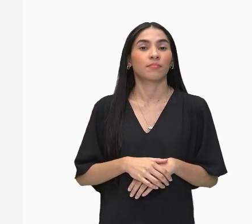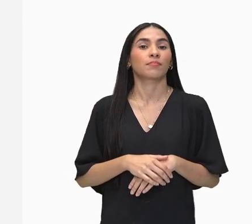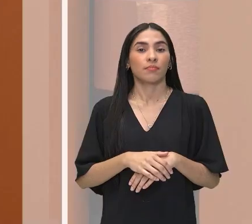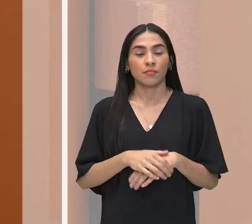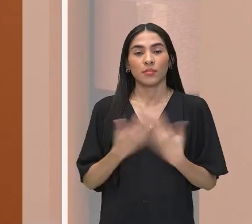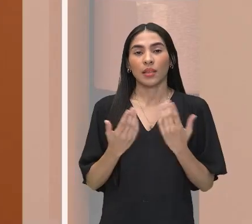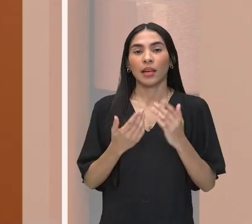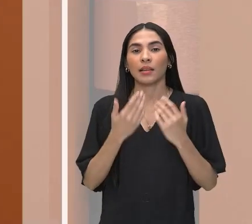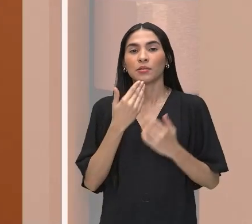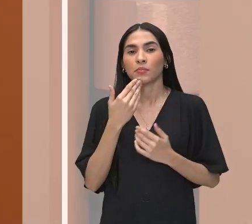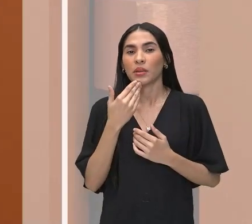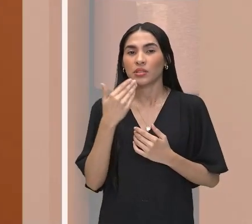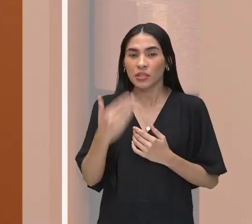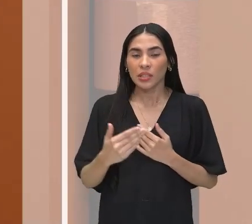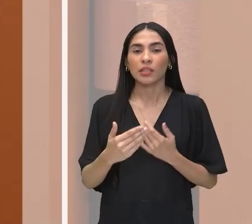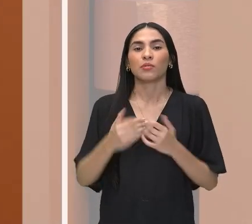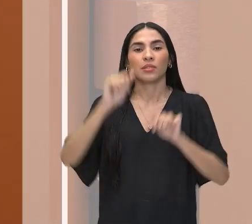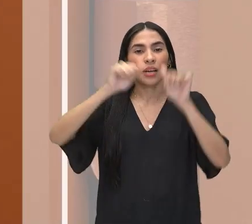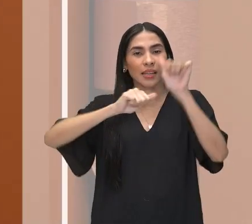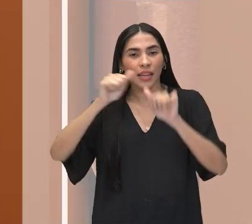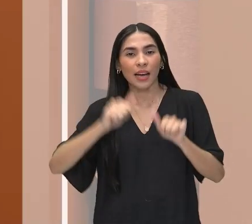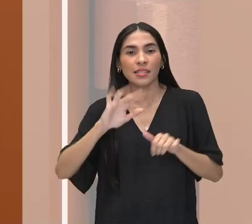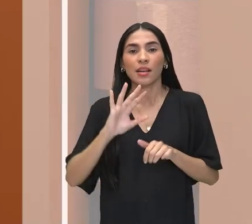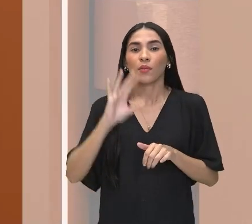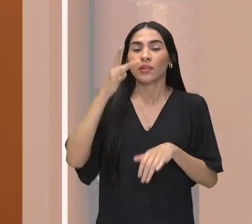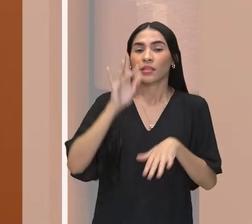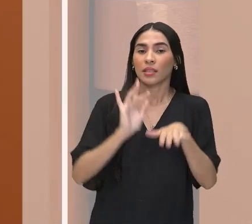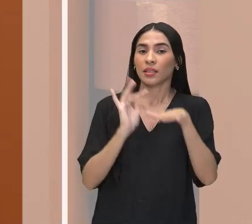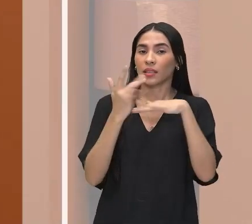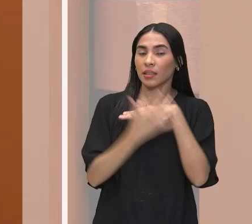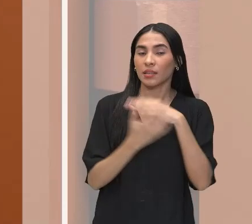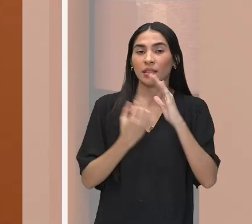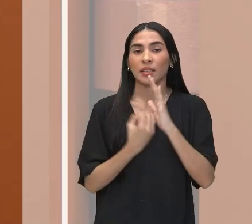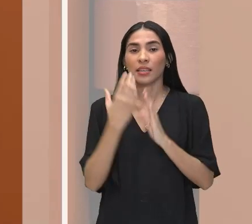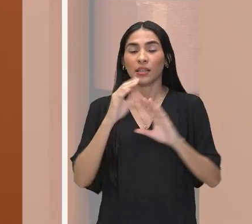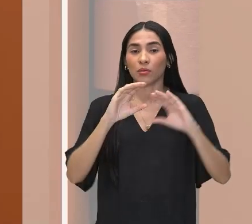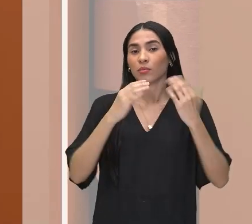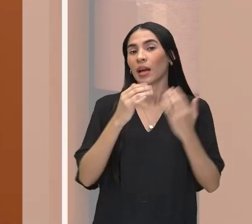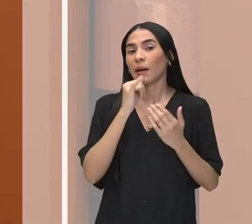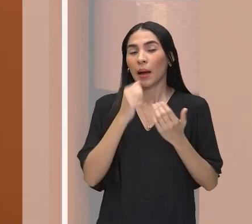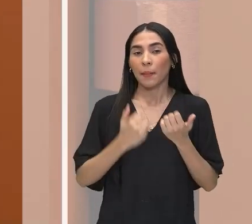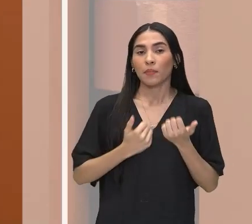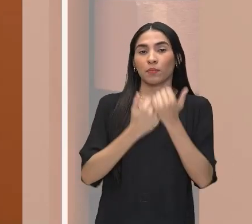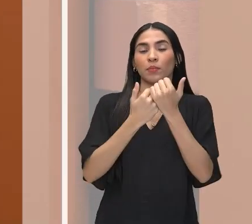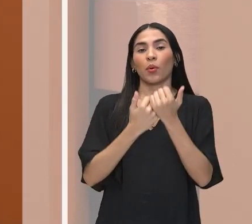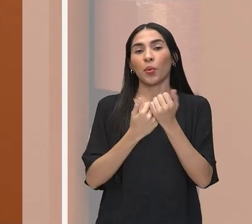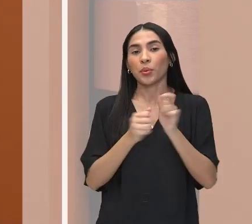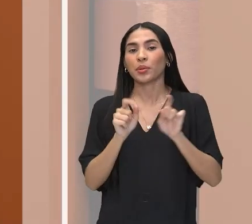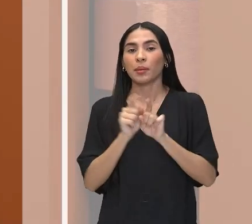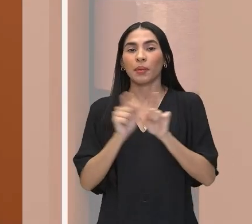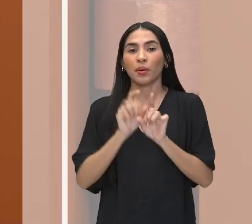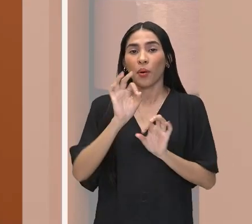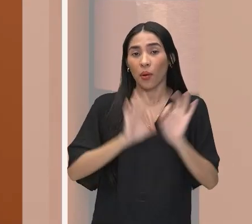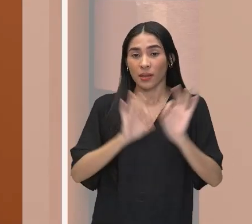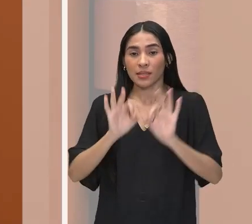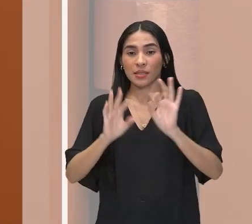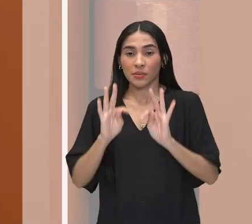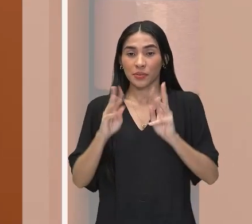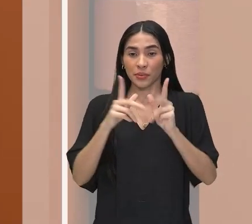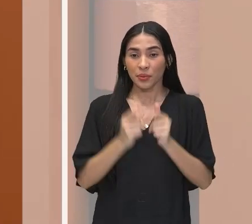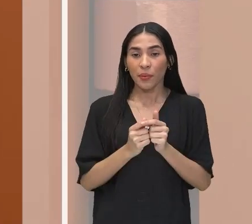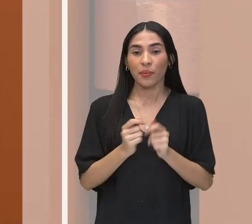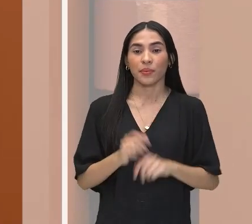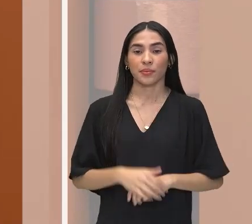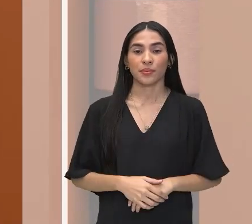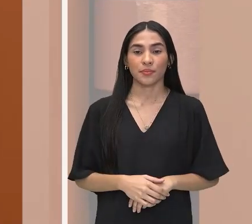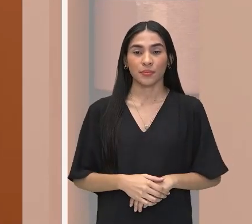sociais elas ocorreram, formando as comunidades de apoio, a organização dessas